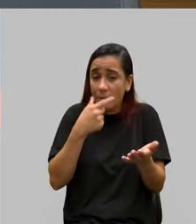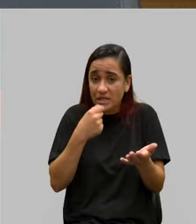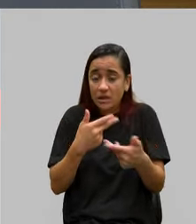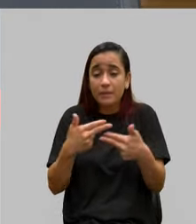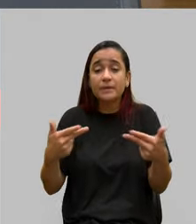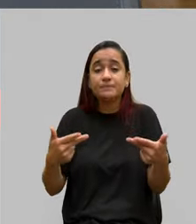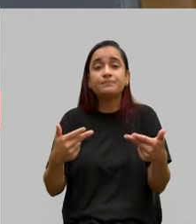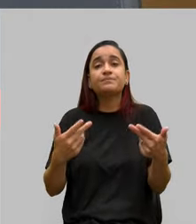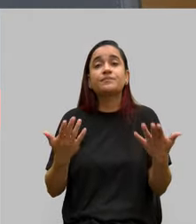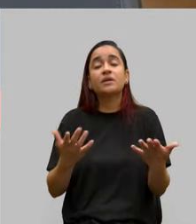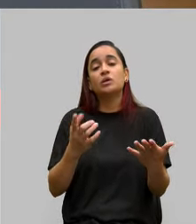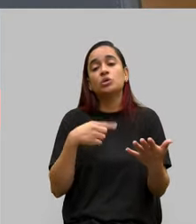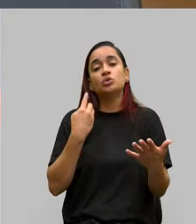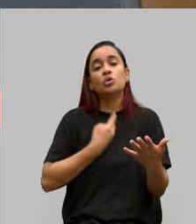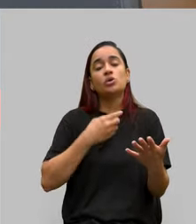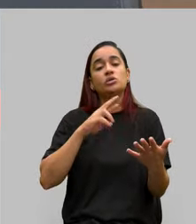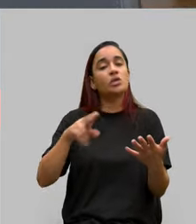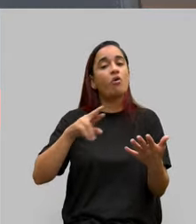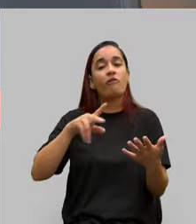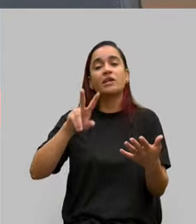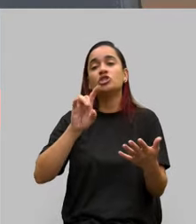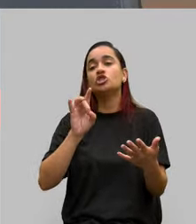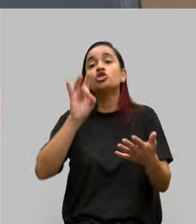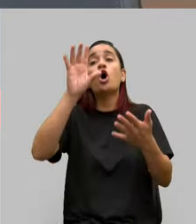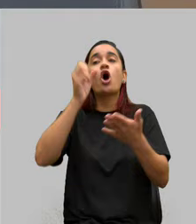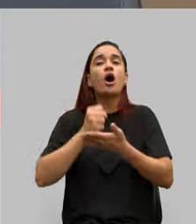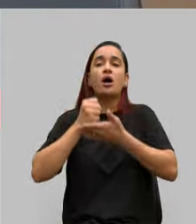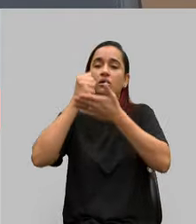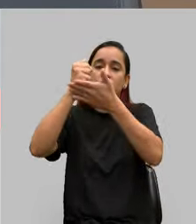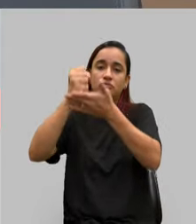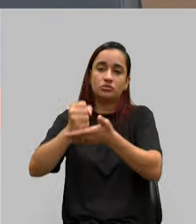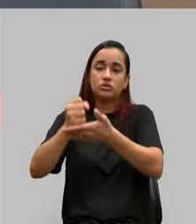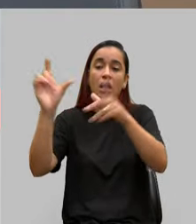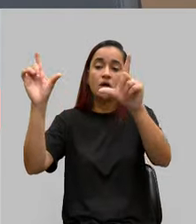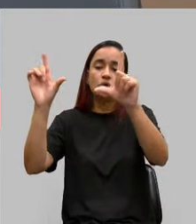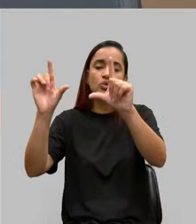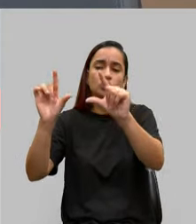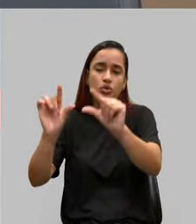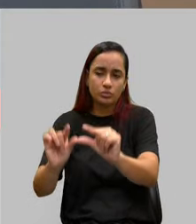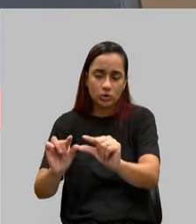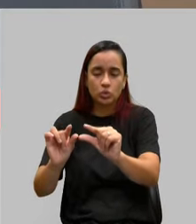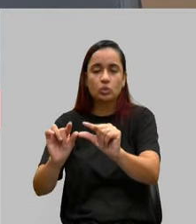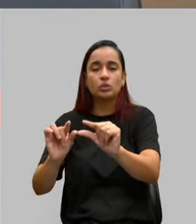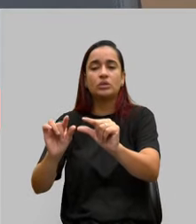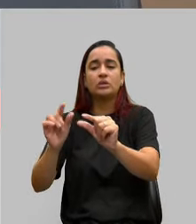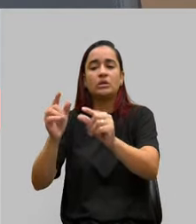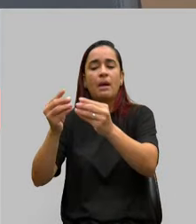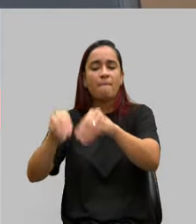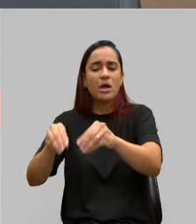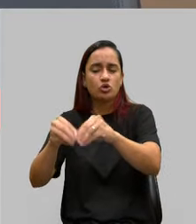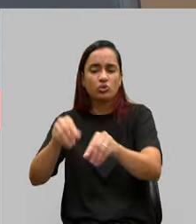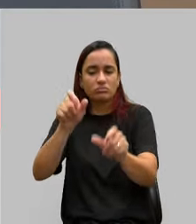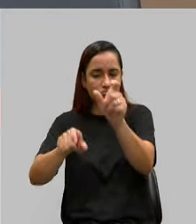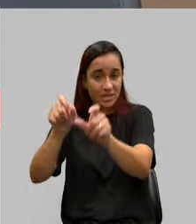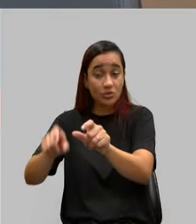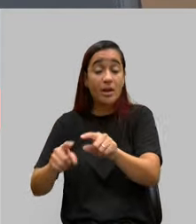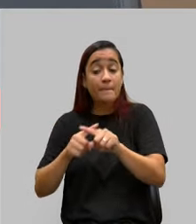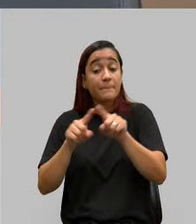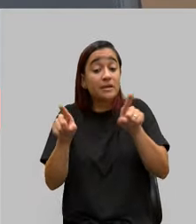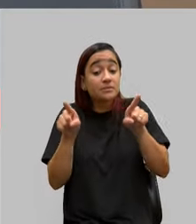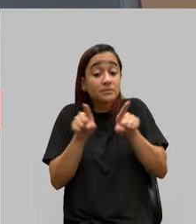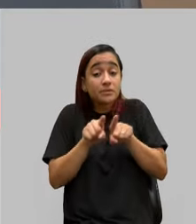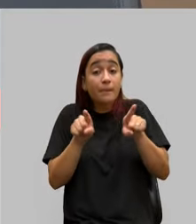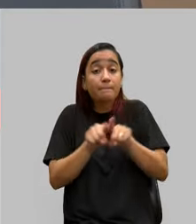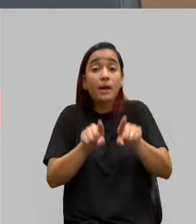não apenas estaremos contribuindo paraa redução de danos para esses pacientes mas também para